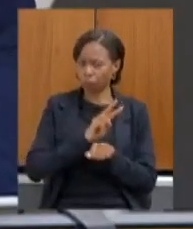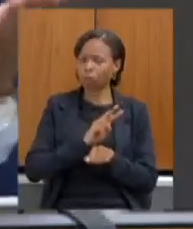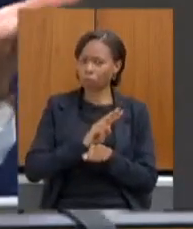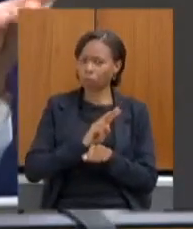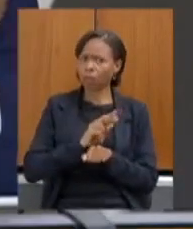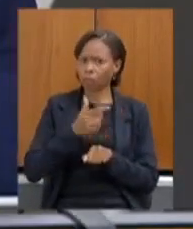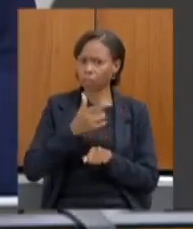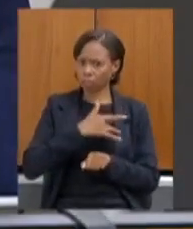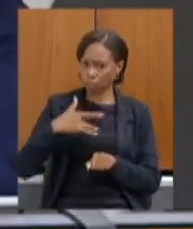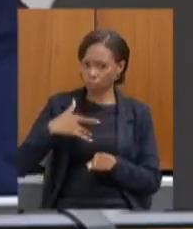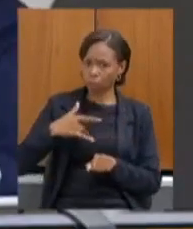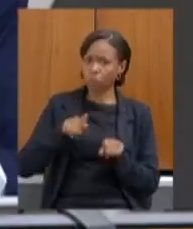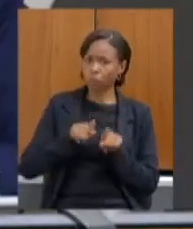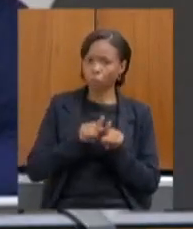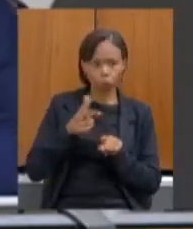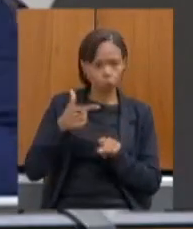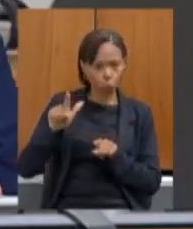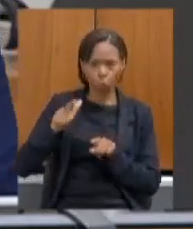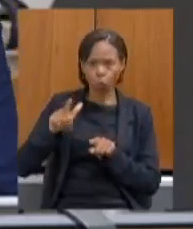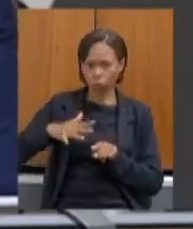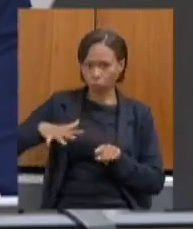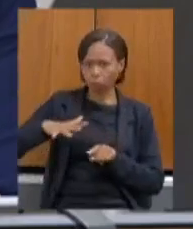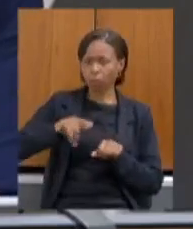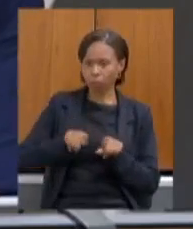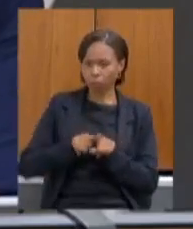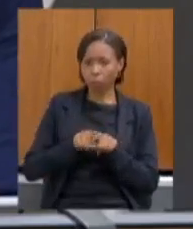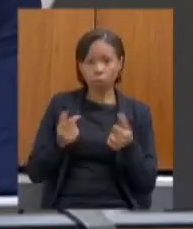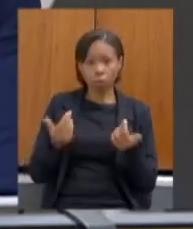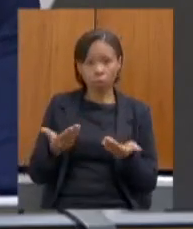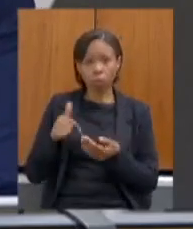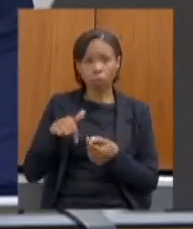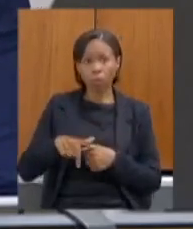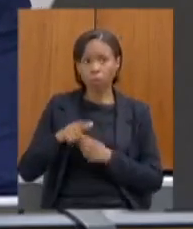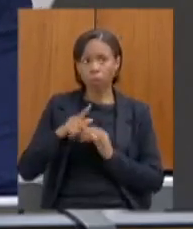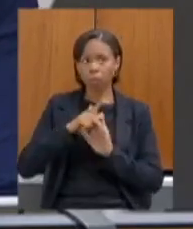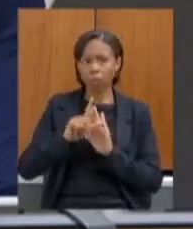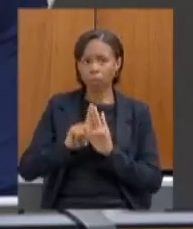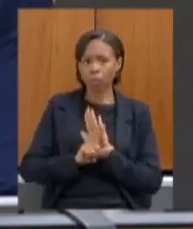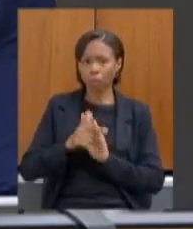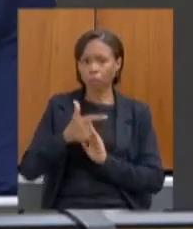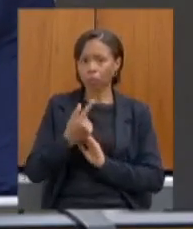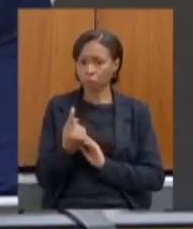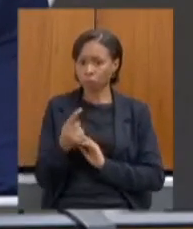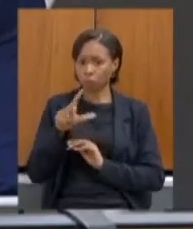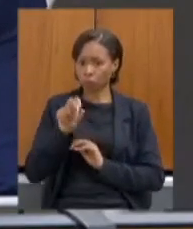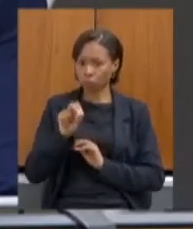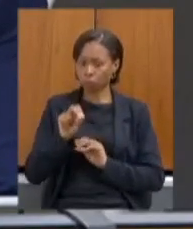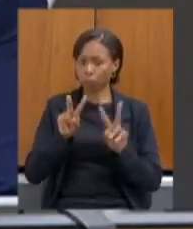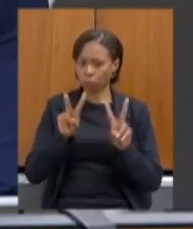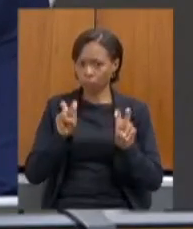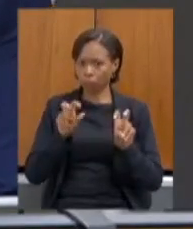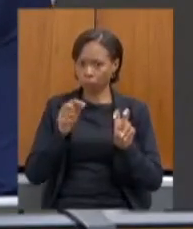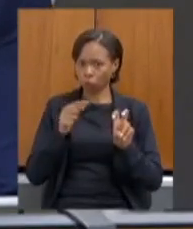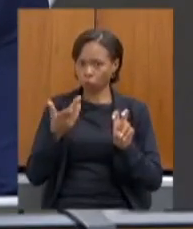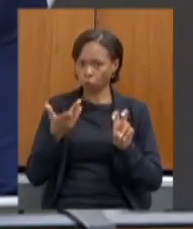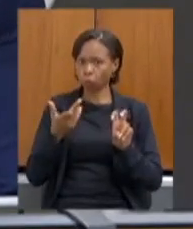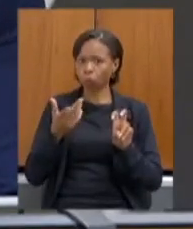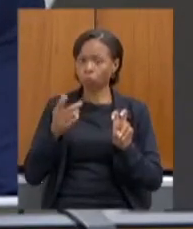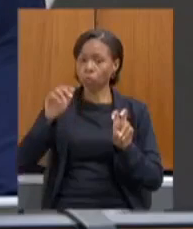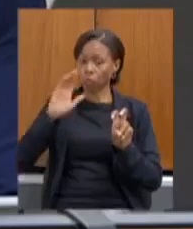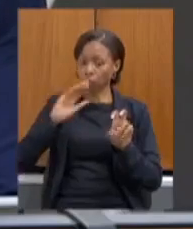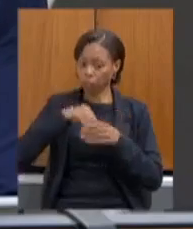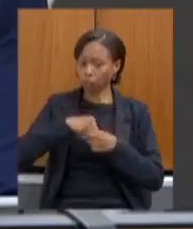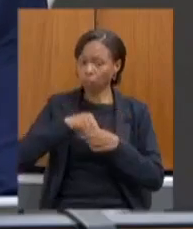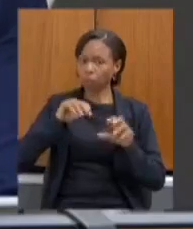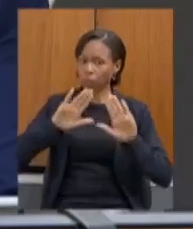tanto que tramita aqui na Assembleia Legislativa hoje o projeto 2150 que trata sobre esse assunto, que está em discussão na Assembleia